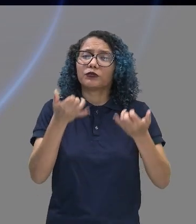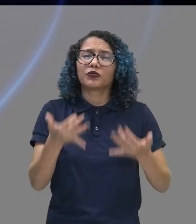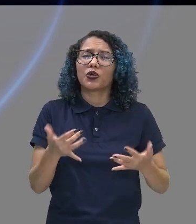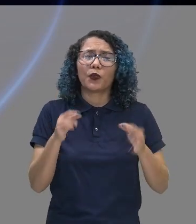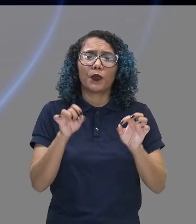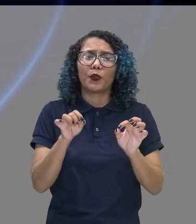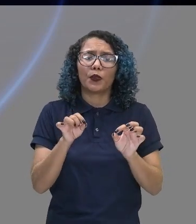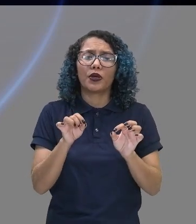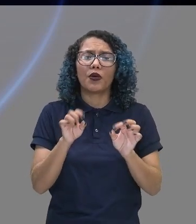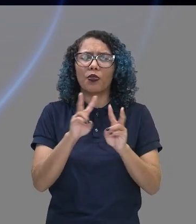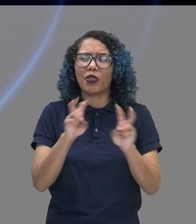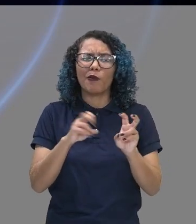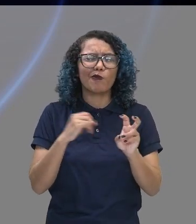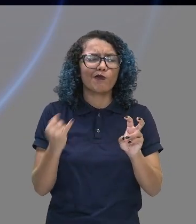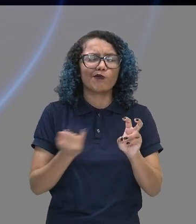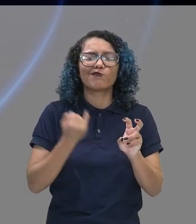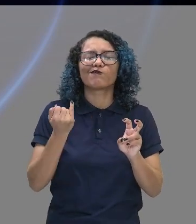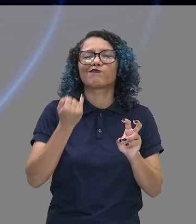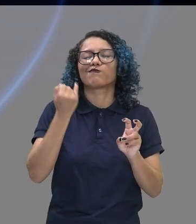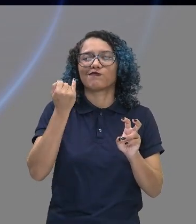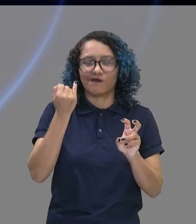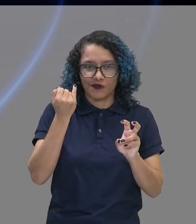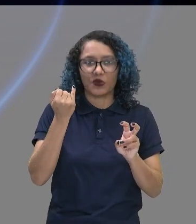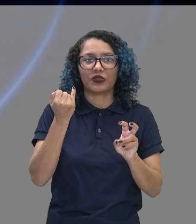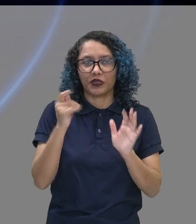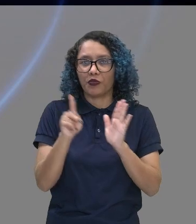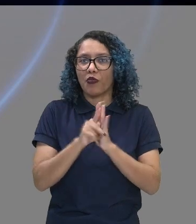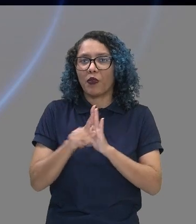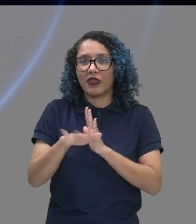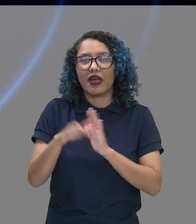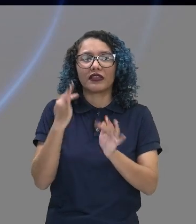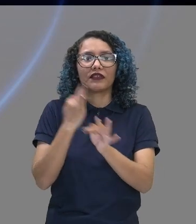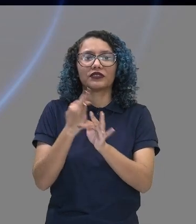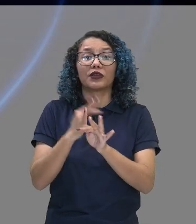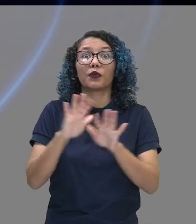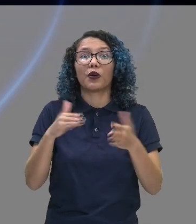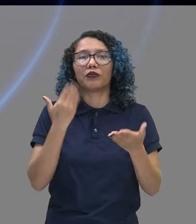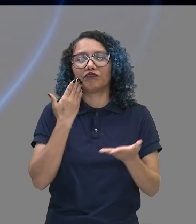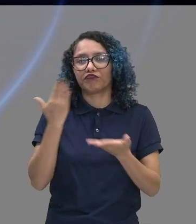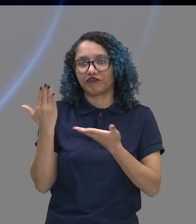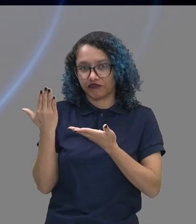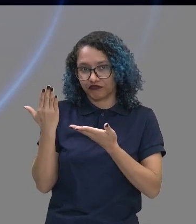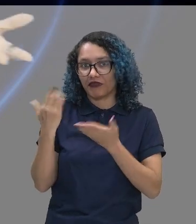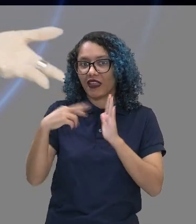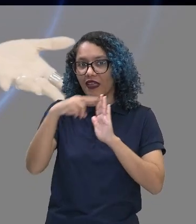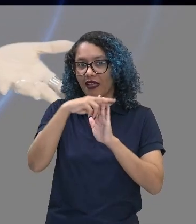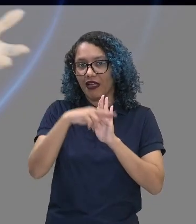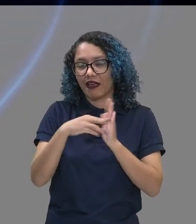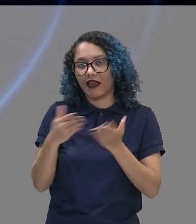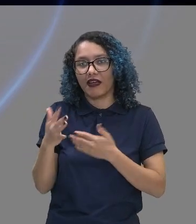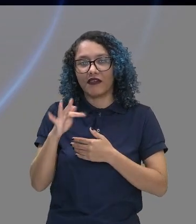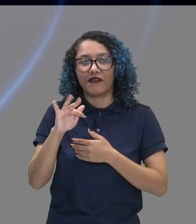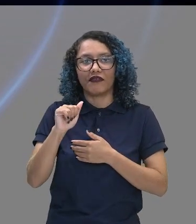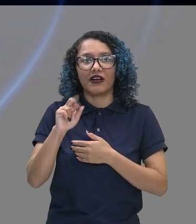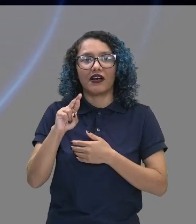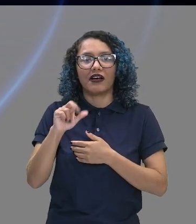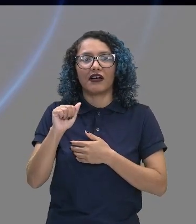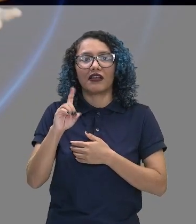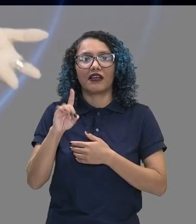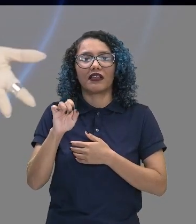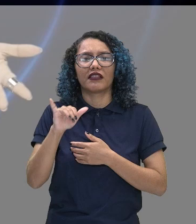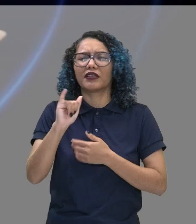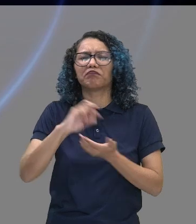você um assunto muito importante na física, que é a Lei de Faraday. E o que é essa Lei de